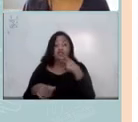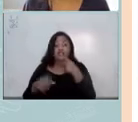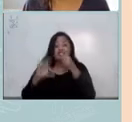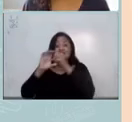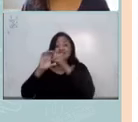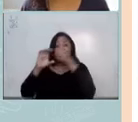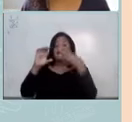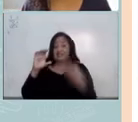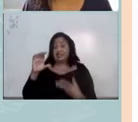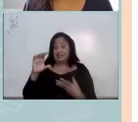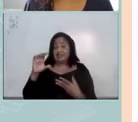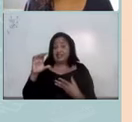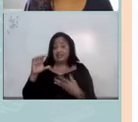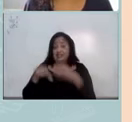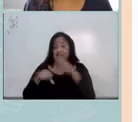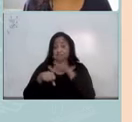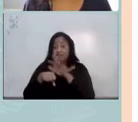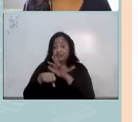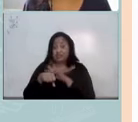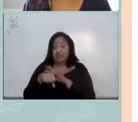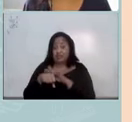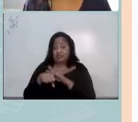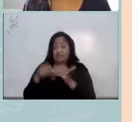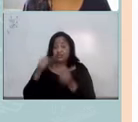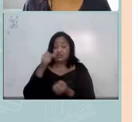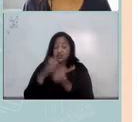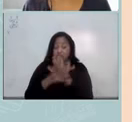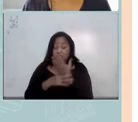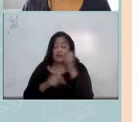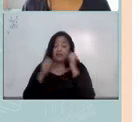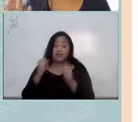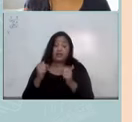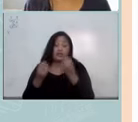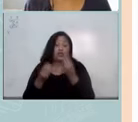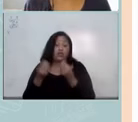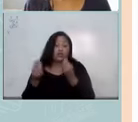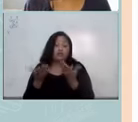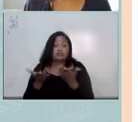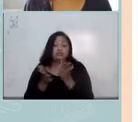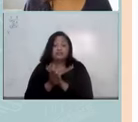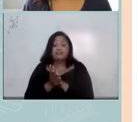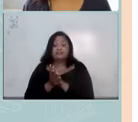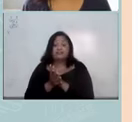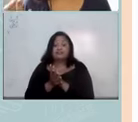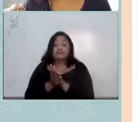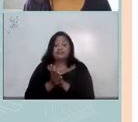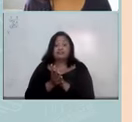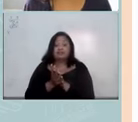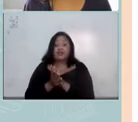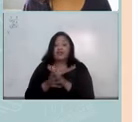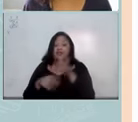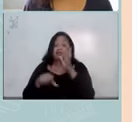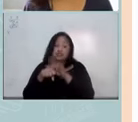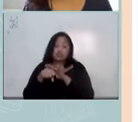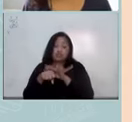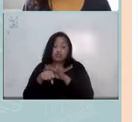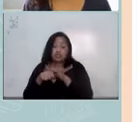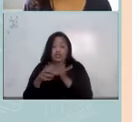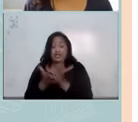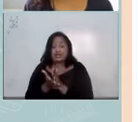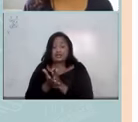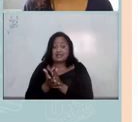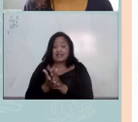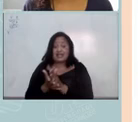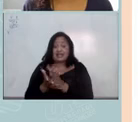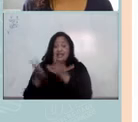em relação à origem. Então, a gente pode classificar essas doenças como uma doença adquirida, uma doença congênita ou uma